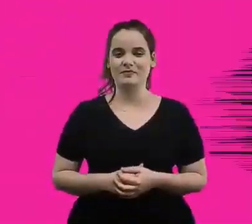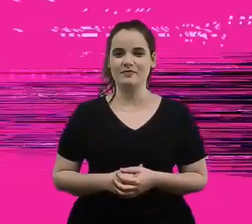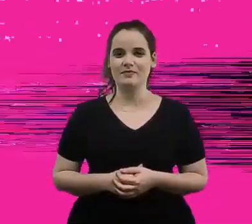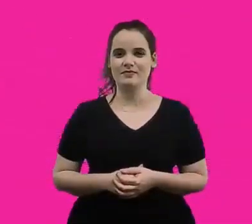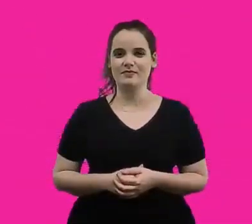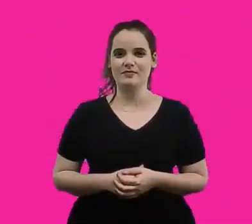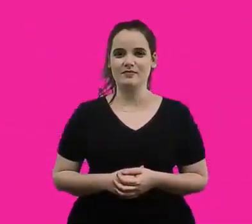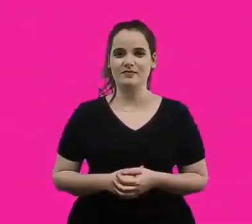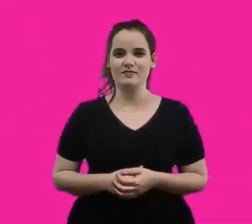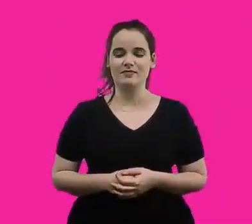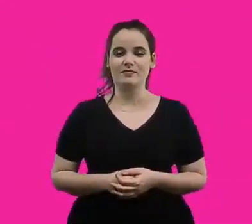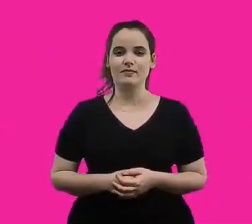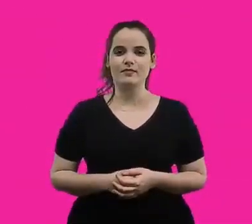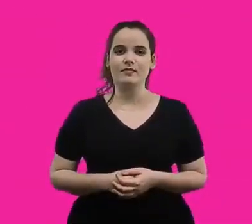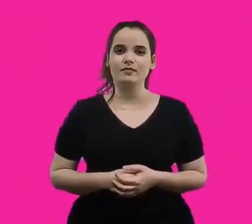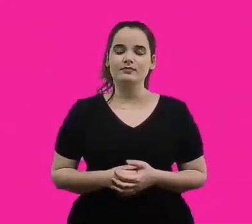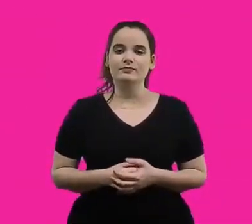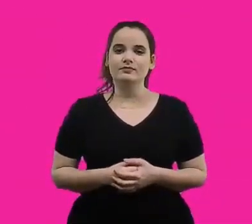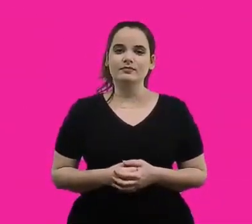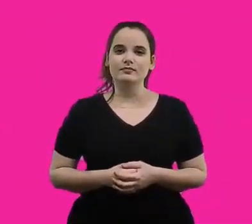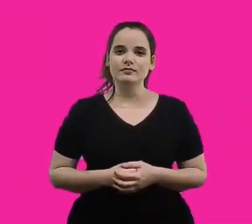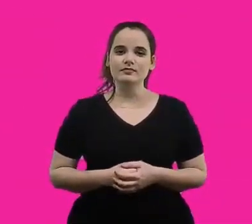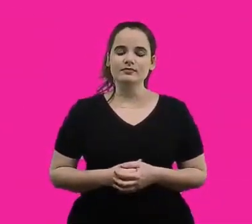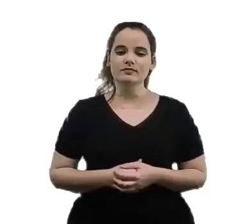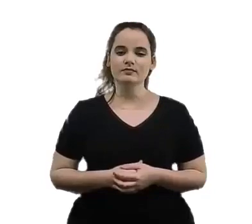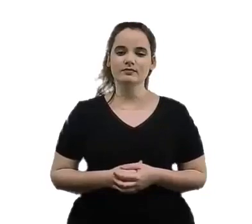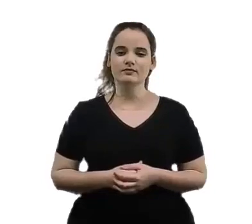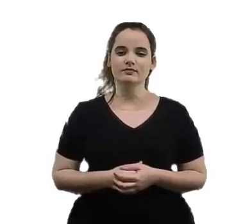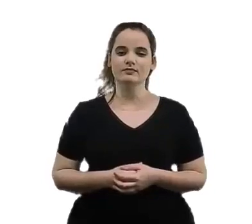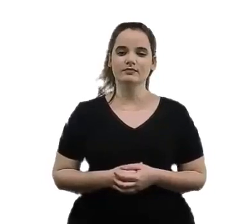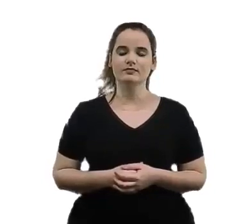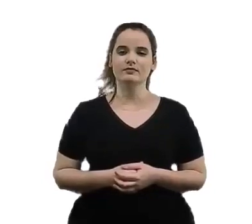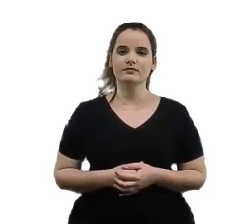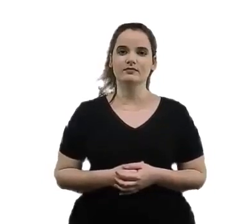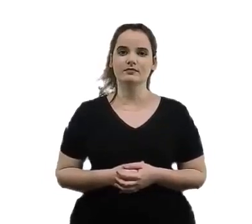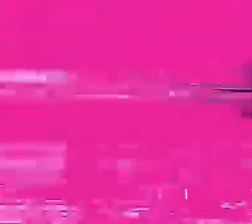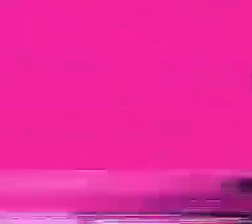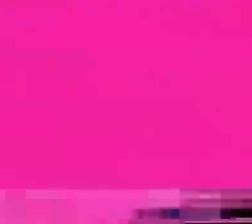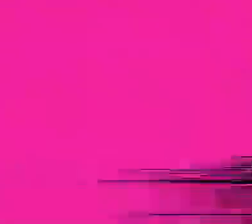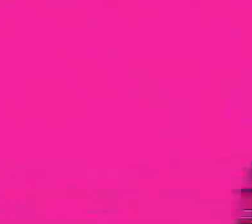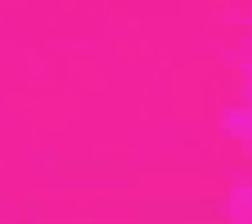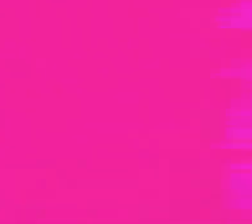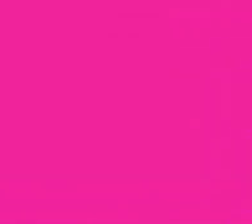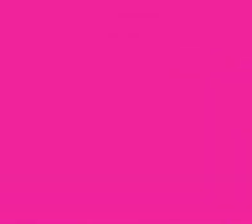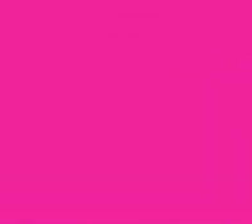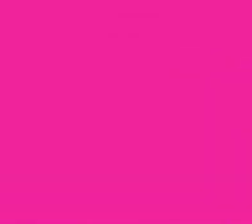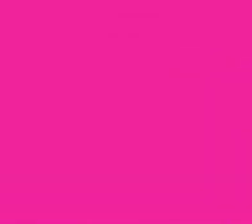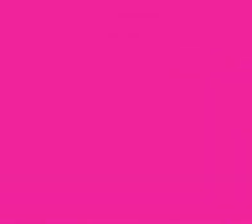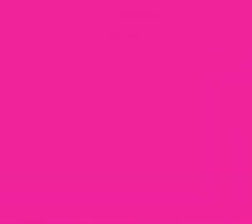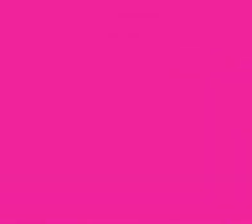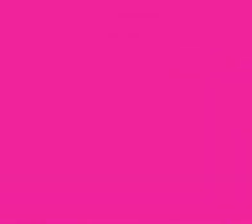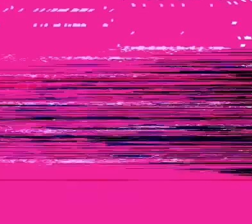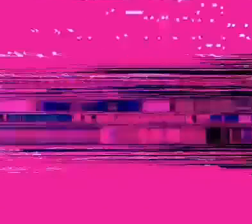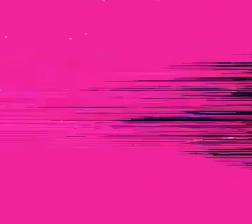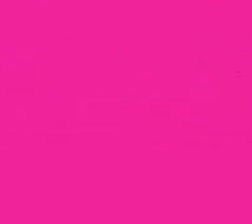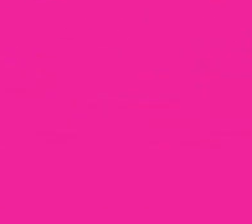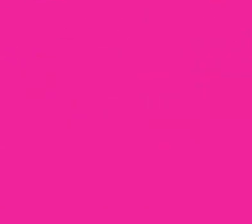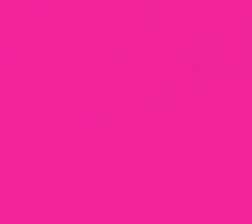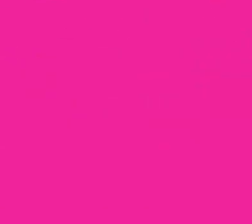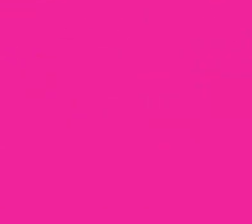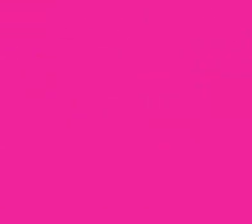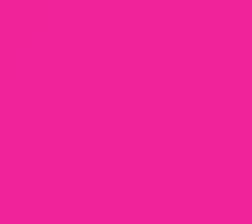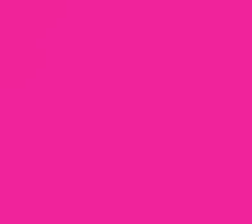a Fê falou é que, assim, quando tem um trabalho desse, vocês começam a ser notados, né? Vocês começam a mostrar a importância disso. Então, a gente sabe que na gestão